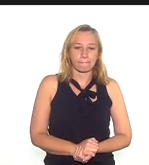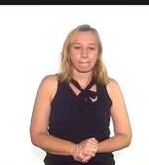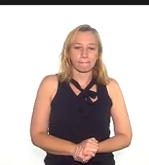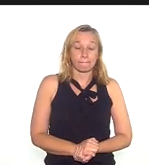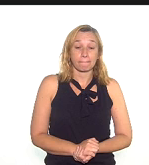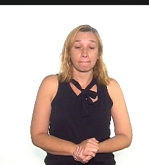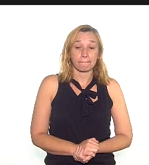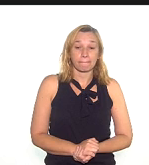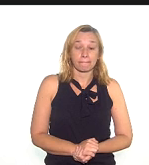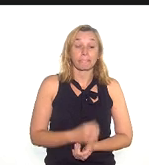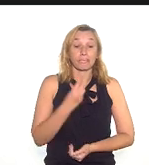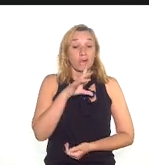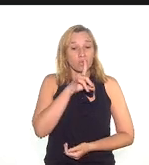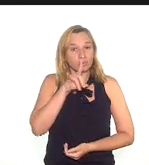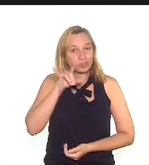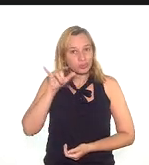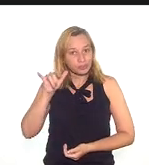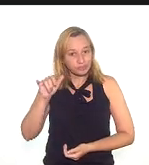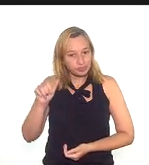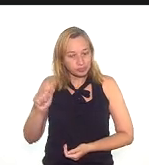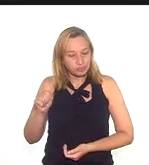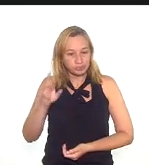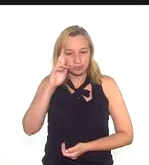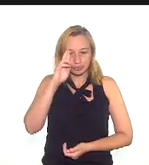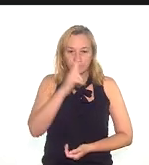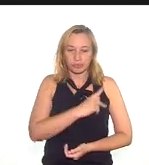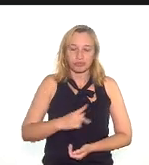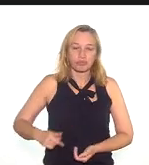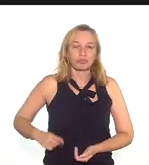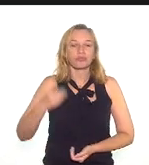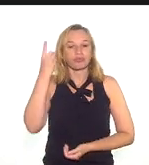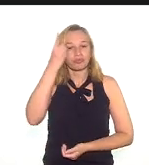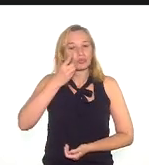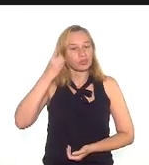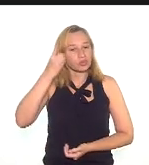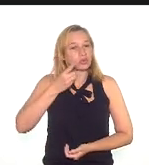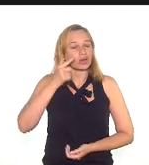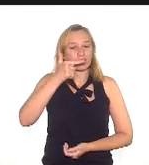Bem, bom dia, senhor presidente, deputado Luiz Paulo,